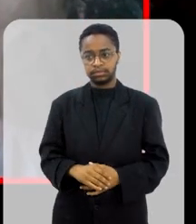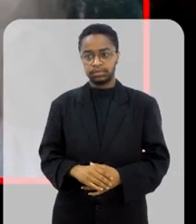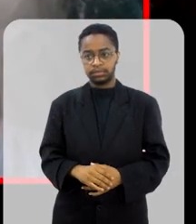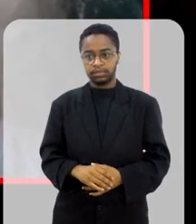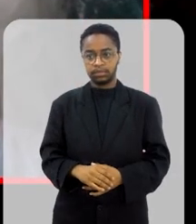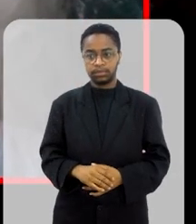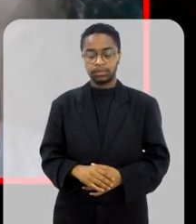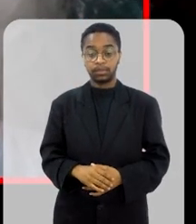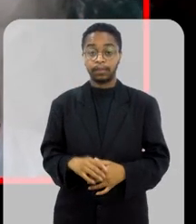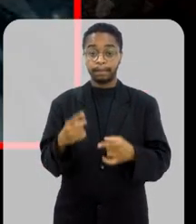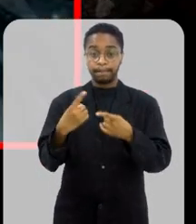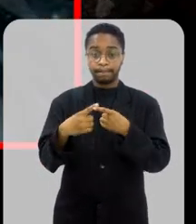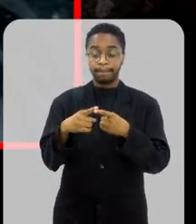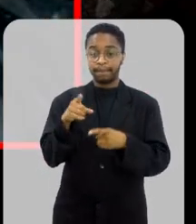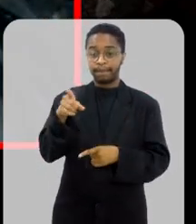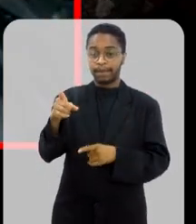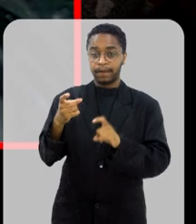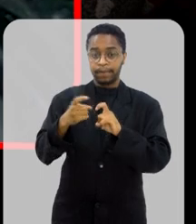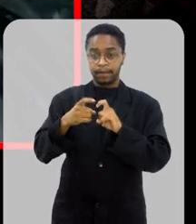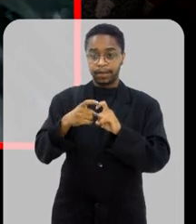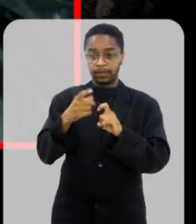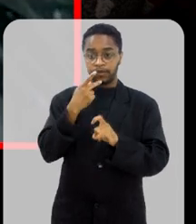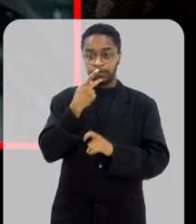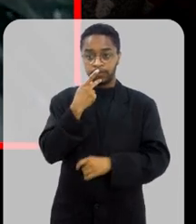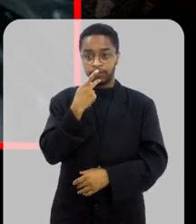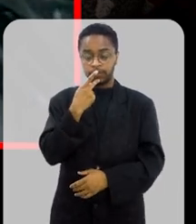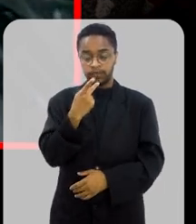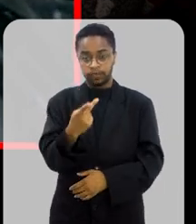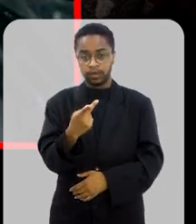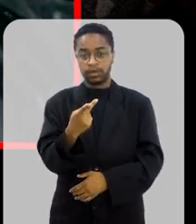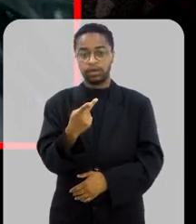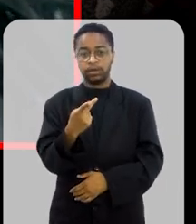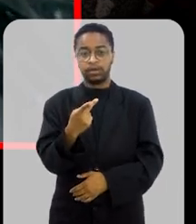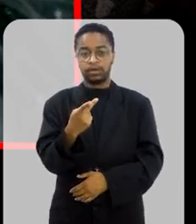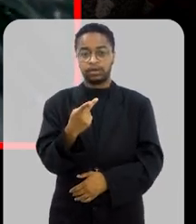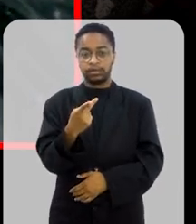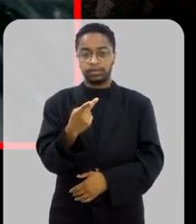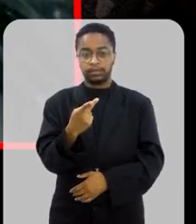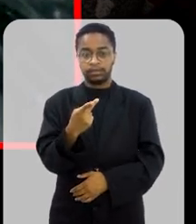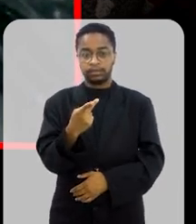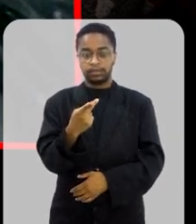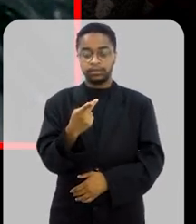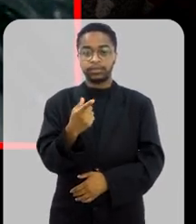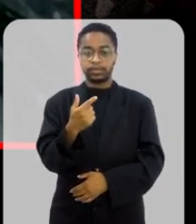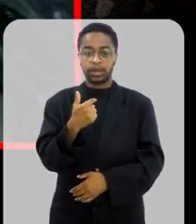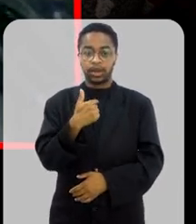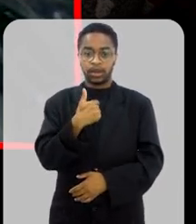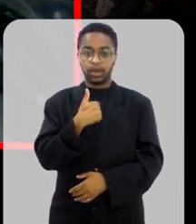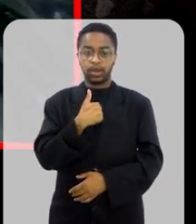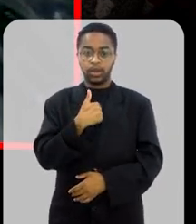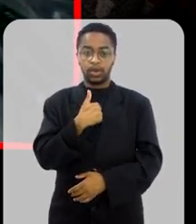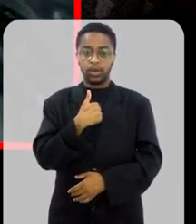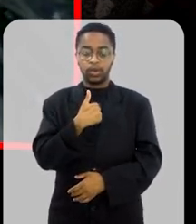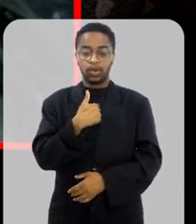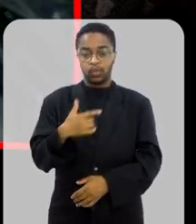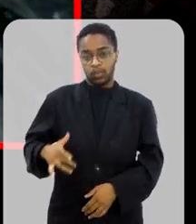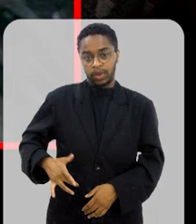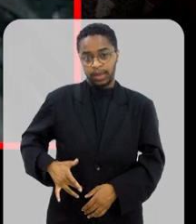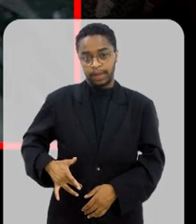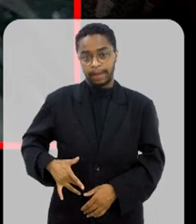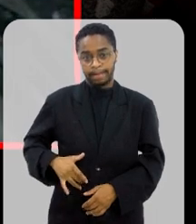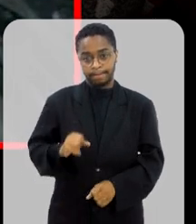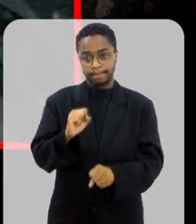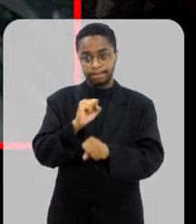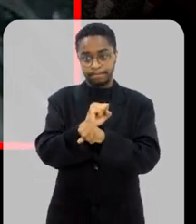vontade. É que o doutor tinha falado que eu cheguei ao ponto, né, de perder a